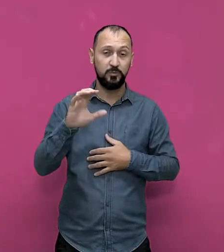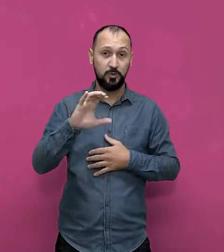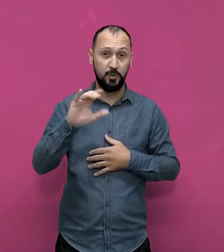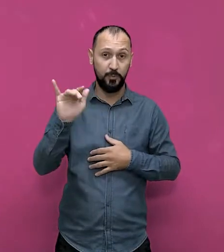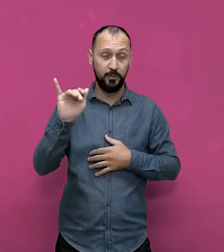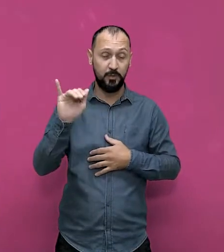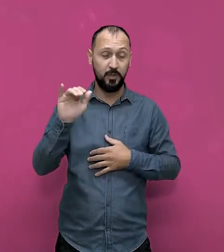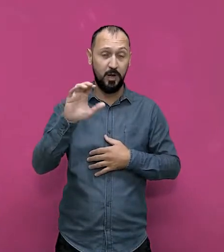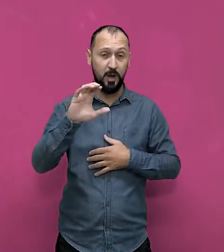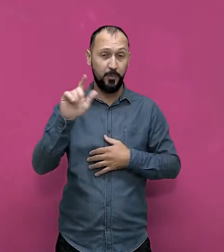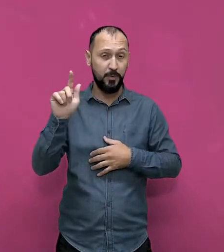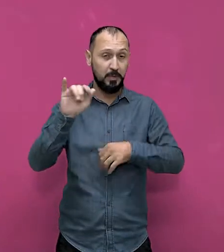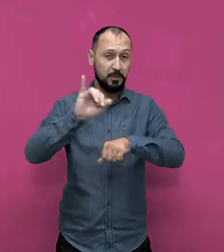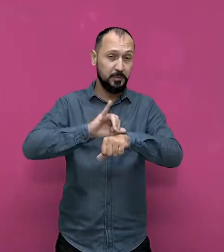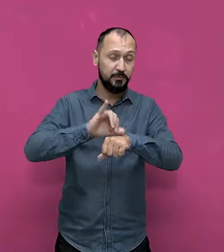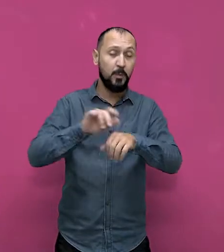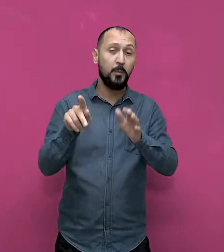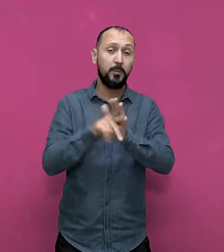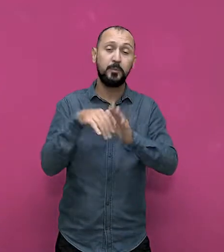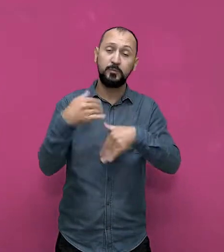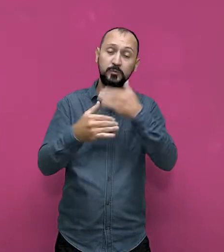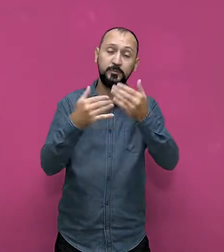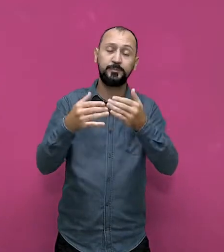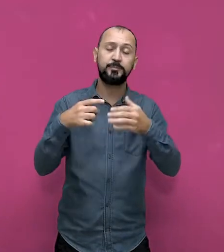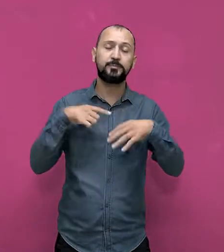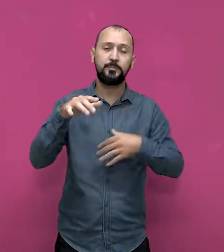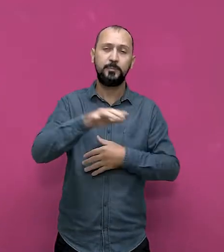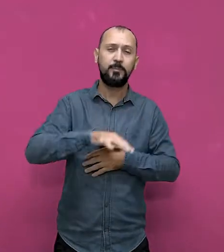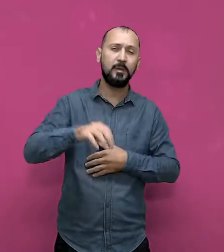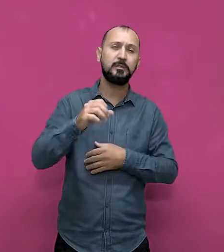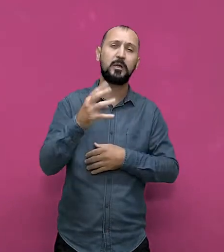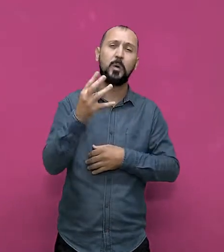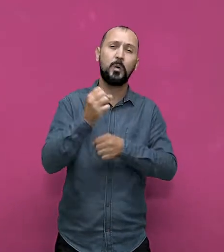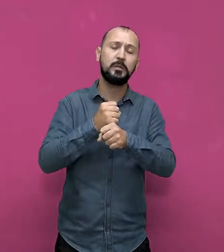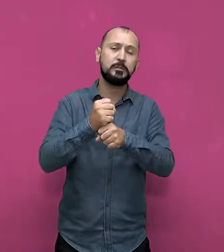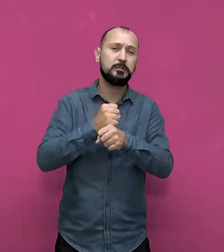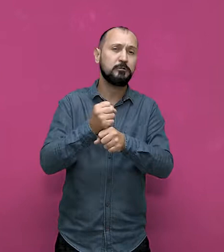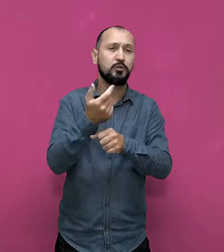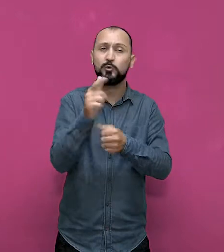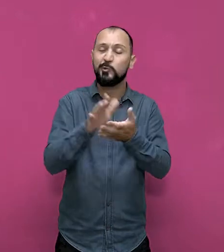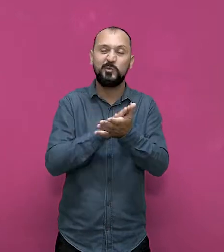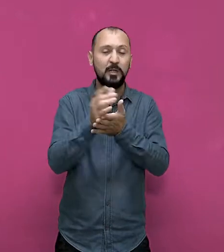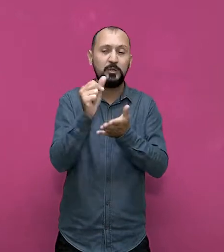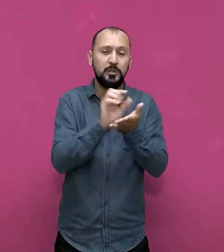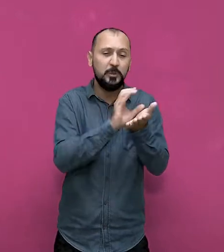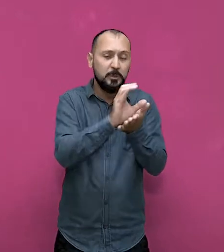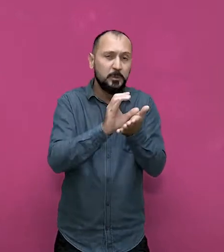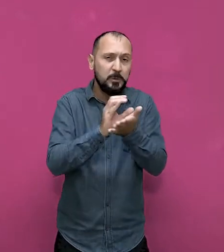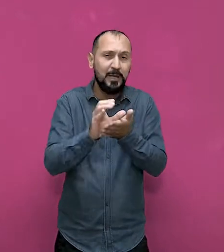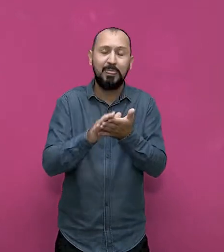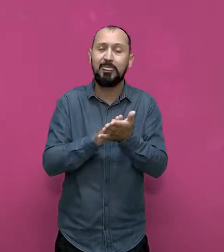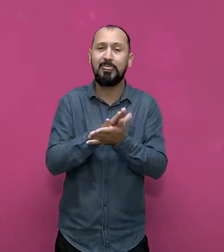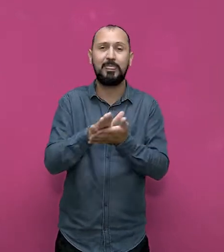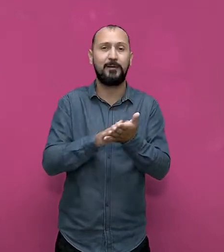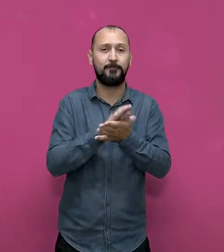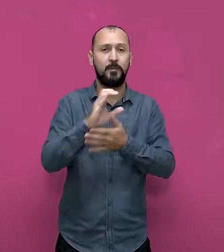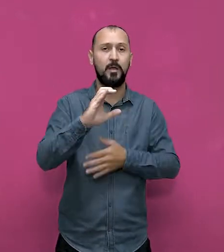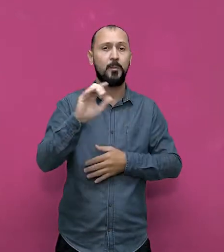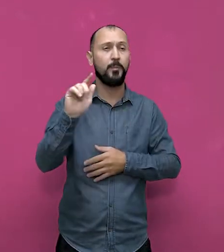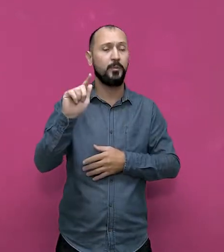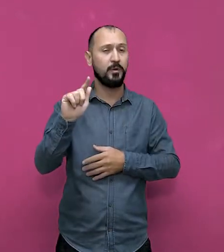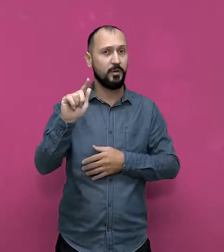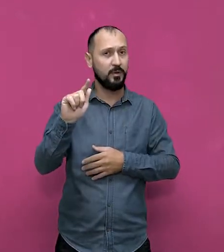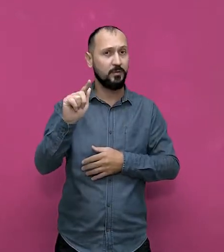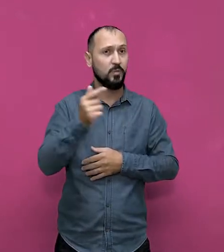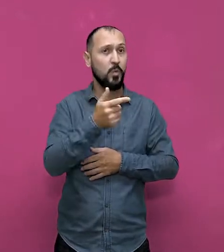nasceu de um plano de desenvolvimento para a área central, que há mais de 40 anos não tinha investimentos e que